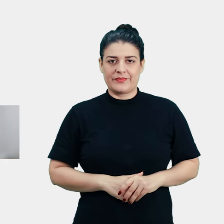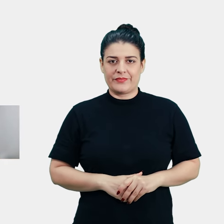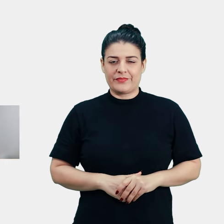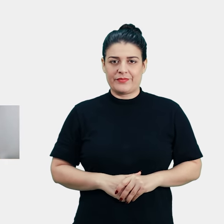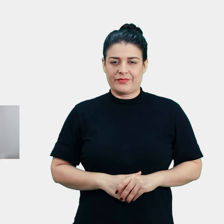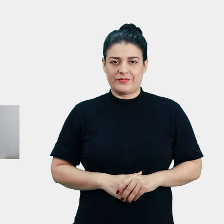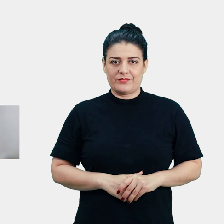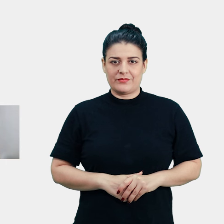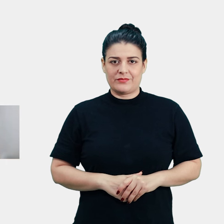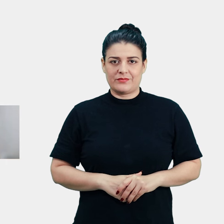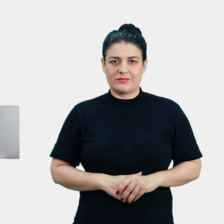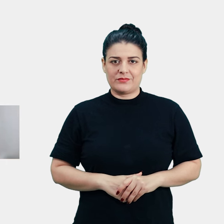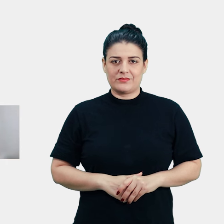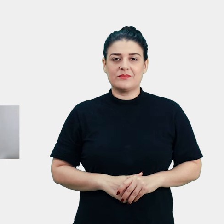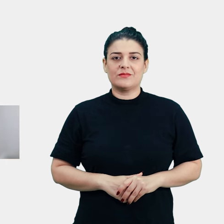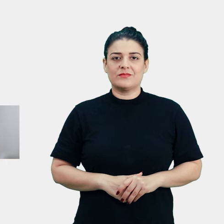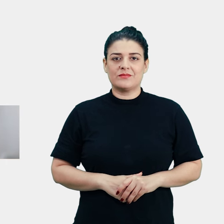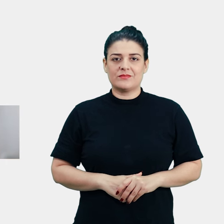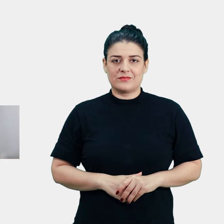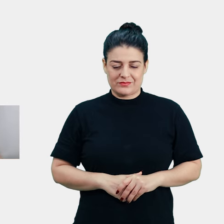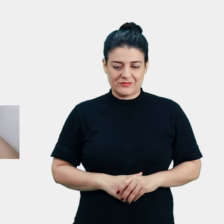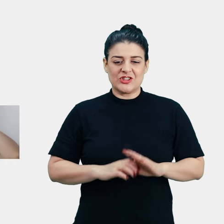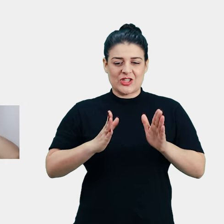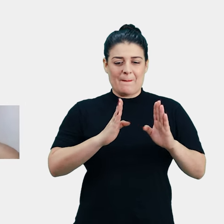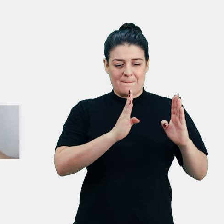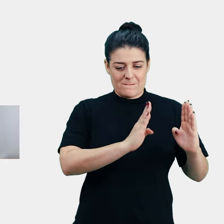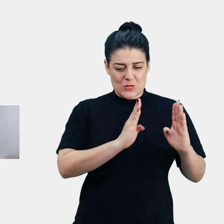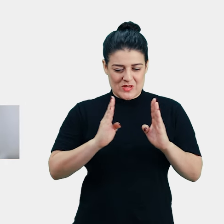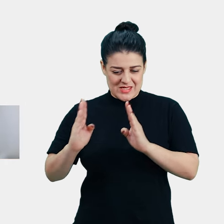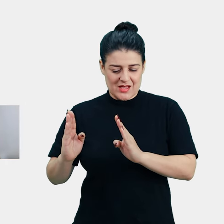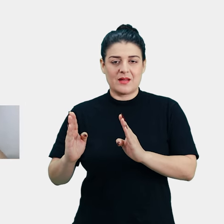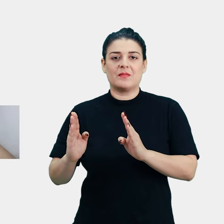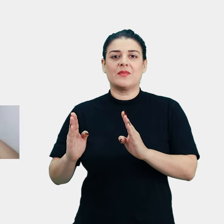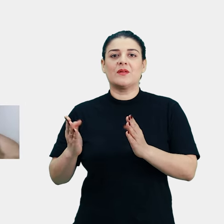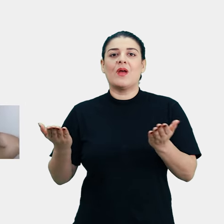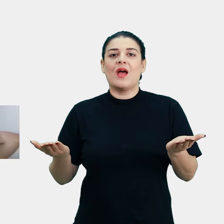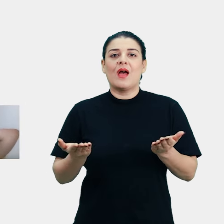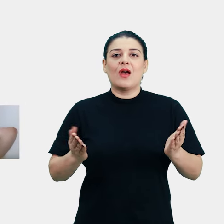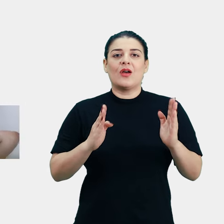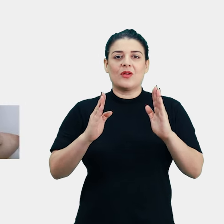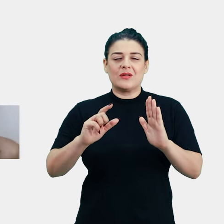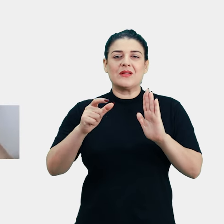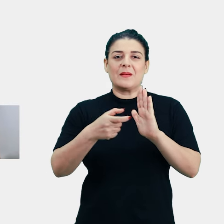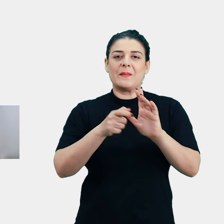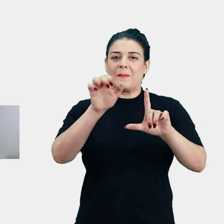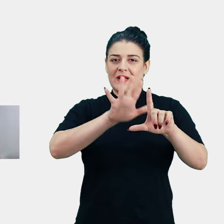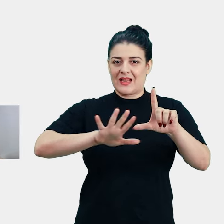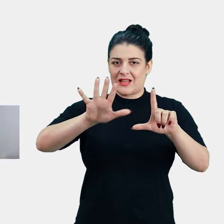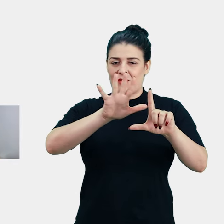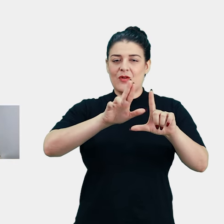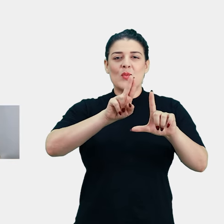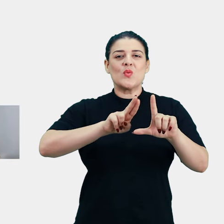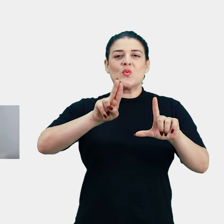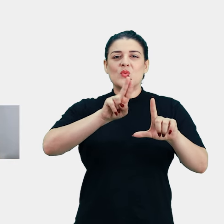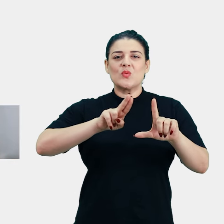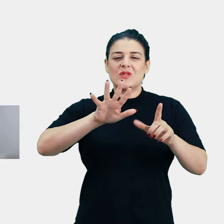Então, vamos lá. Saindo então dessa etapa do processamento, agora a gente entra na etapa dos softwares e plataformas que são utilizados